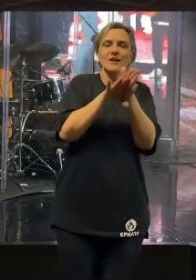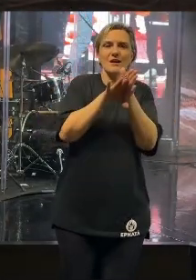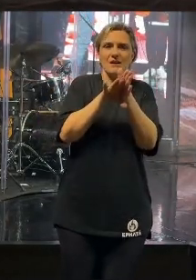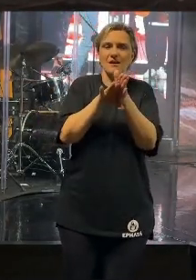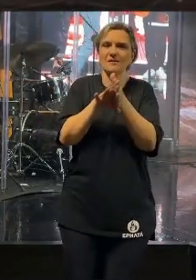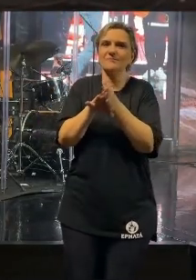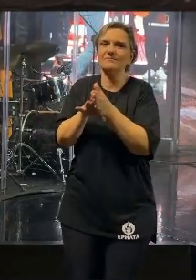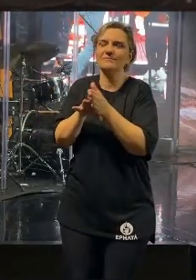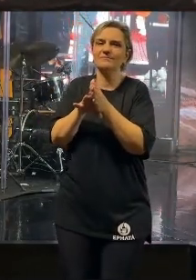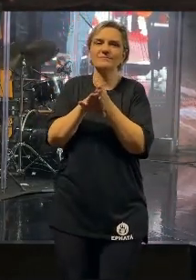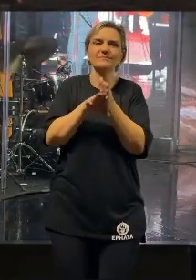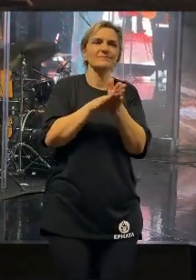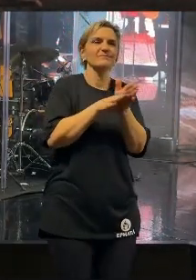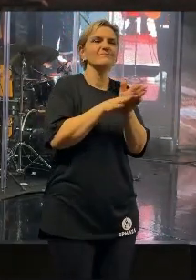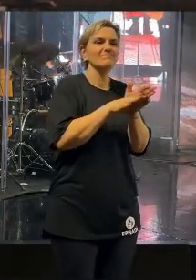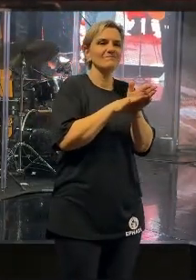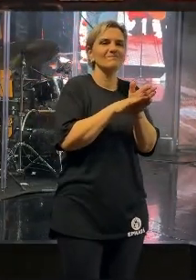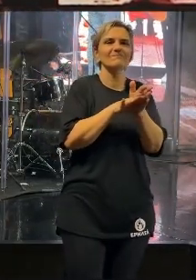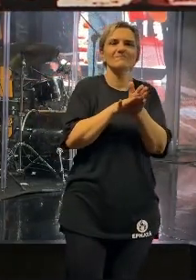chegando.